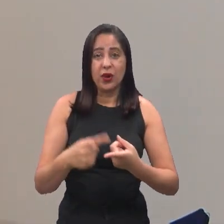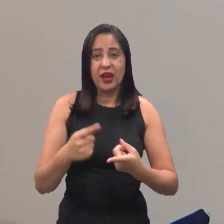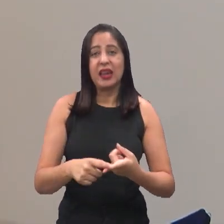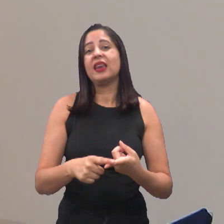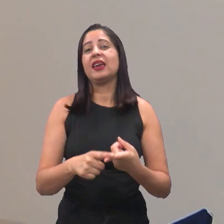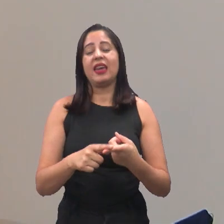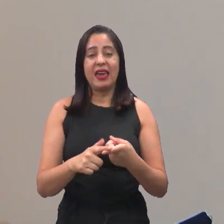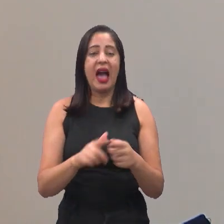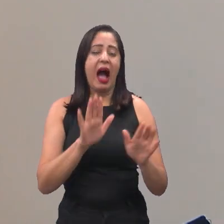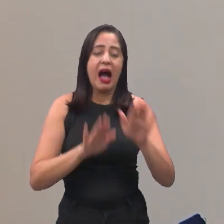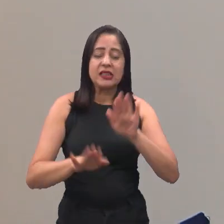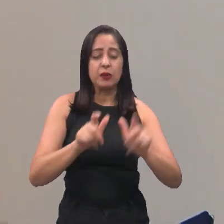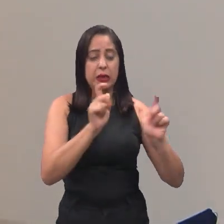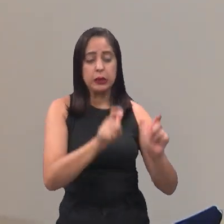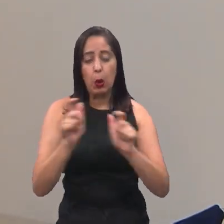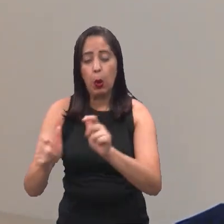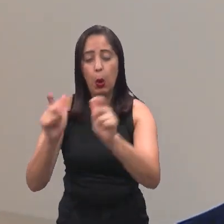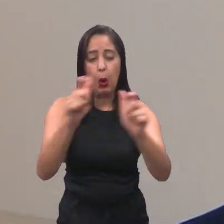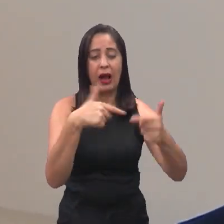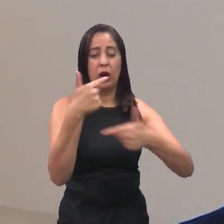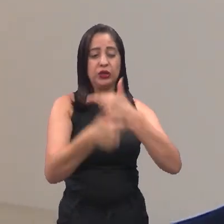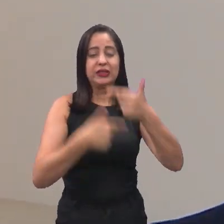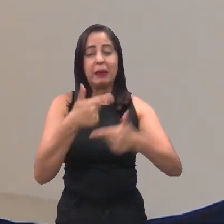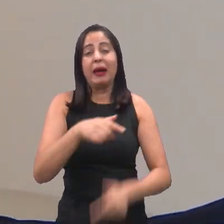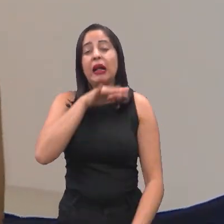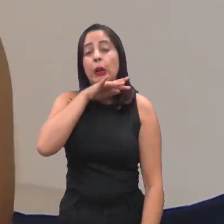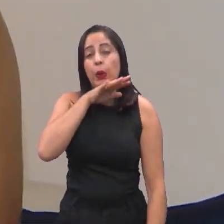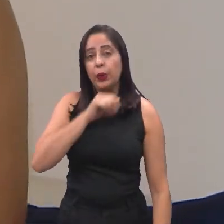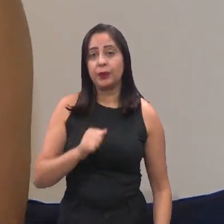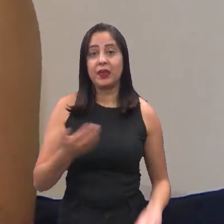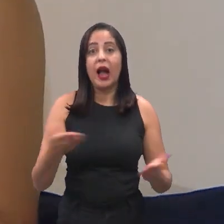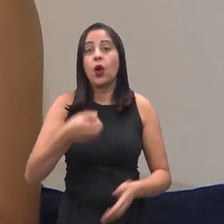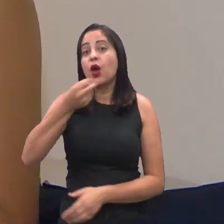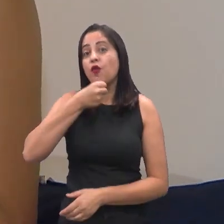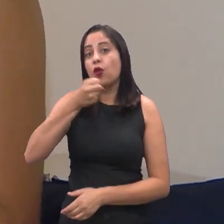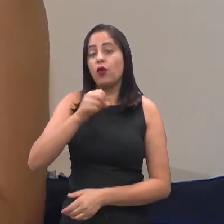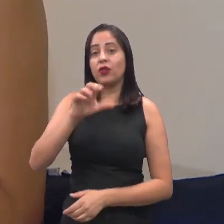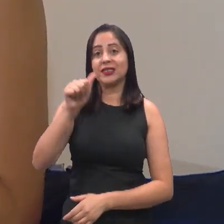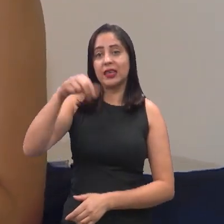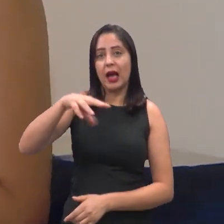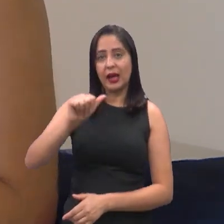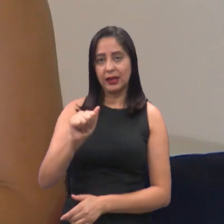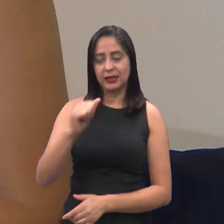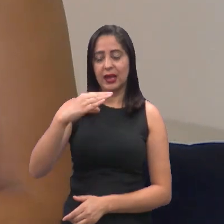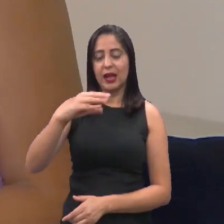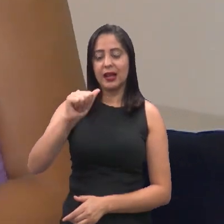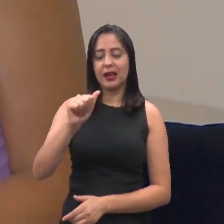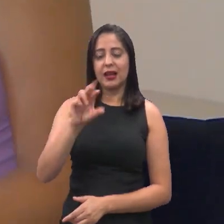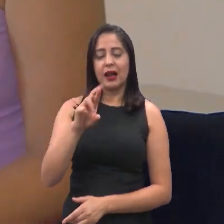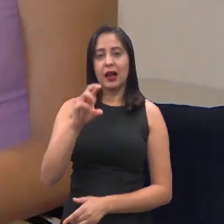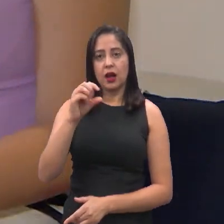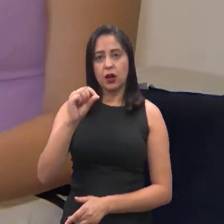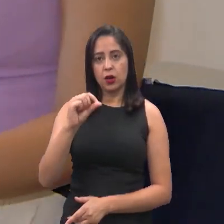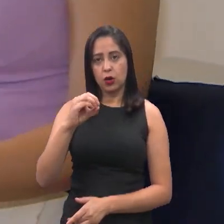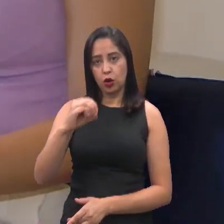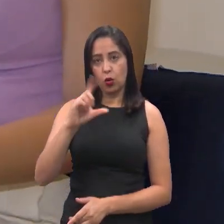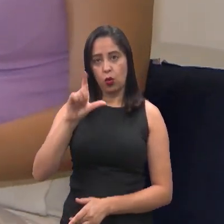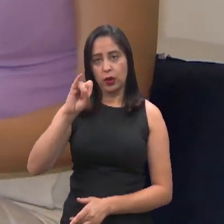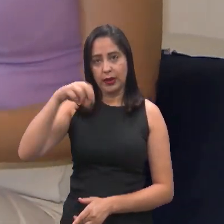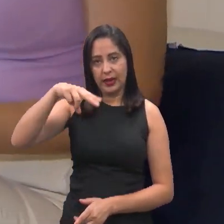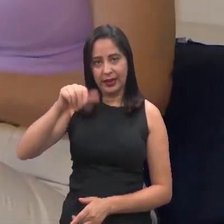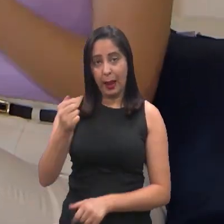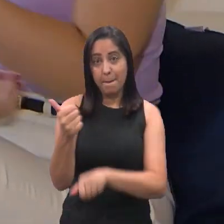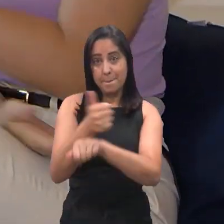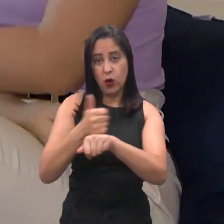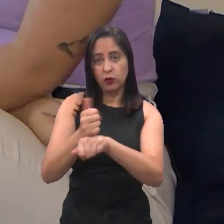condições de trabalho. Eu vou conversar agora com a Ana Carolina Guerra, que é especialista em recursos humanos. Obrigada